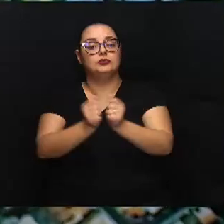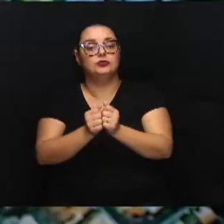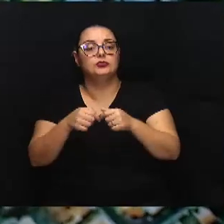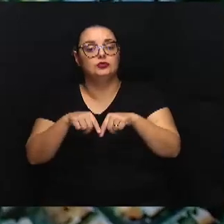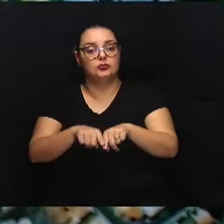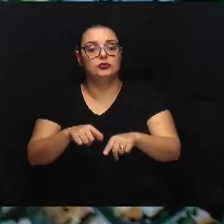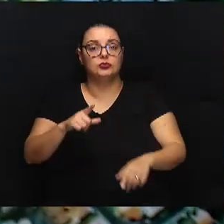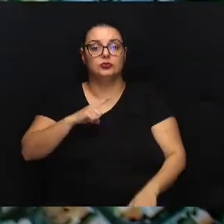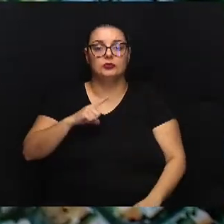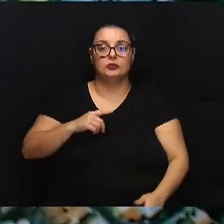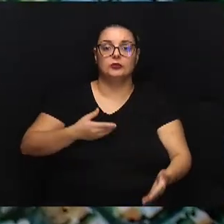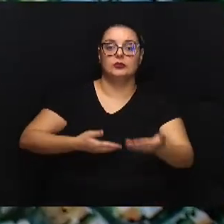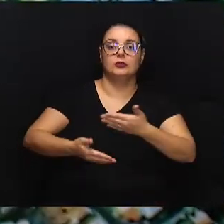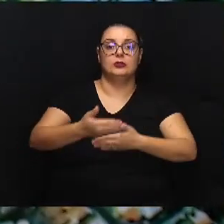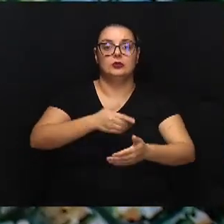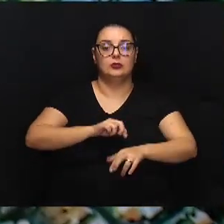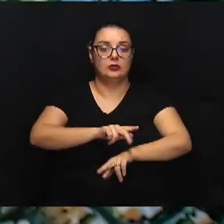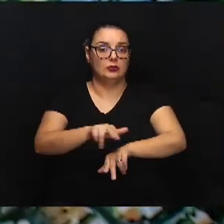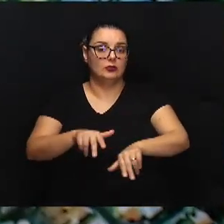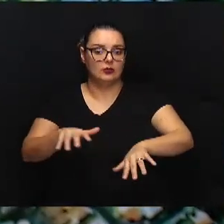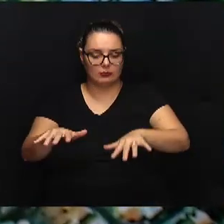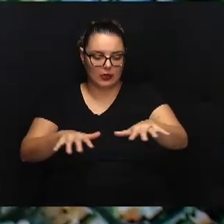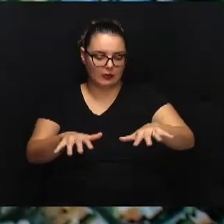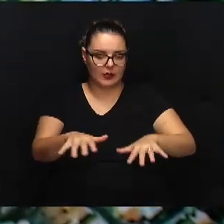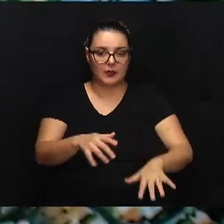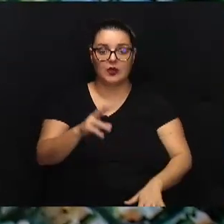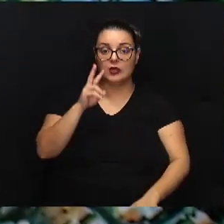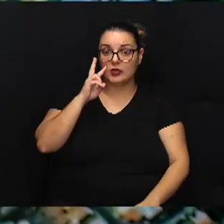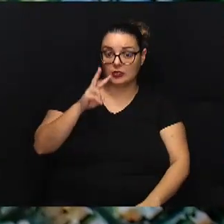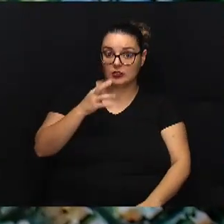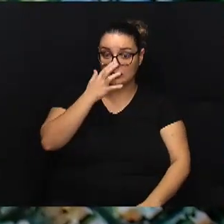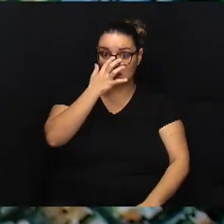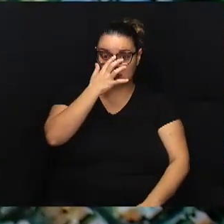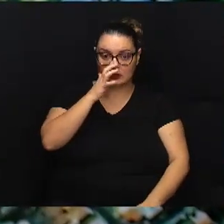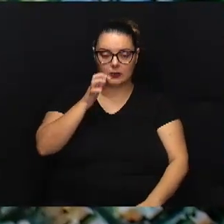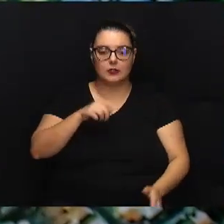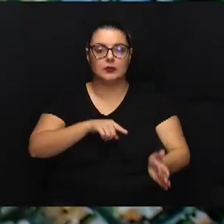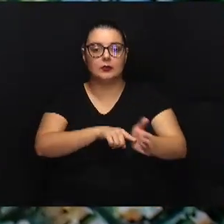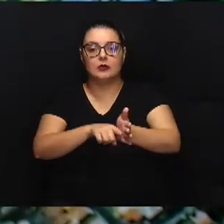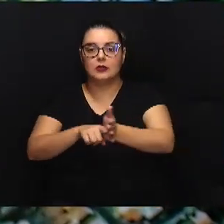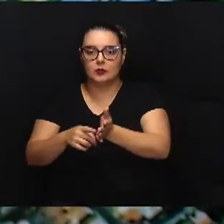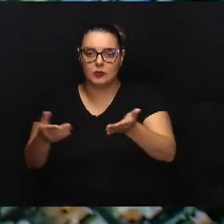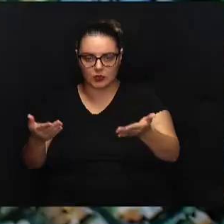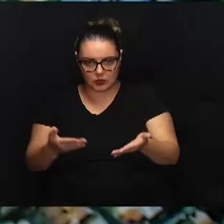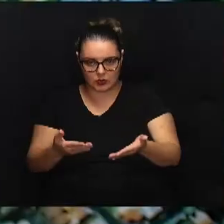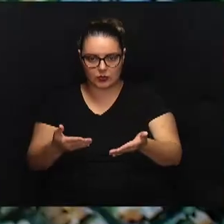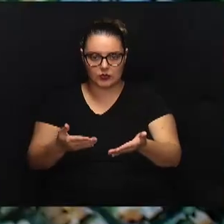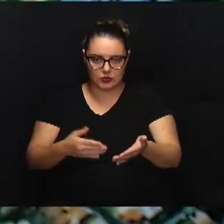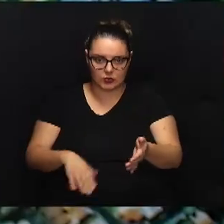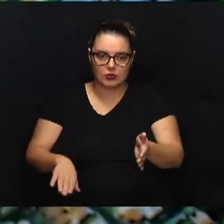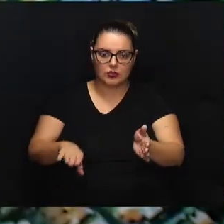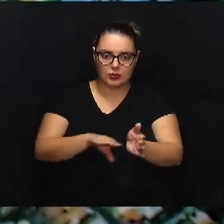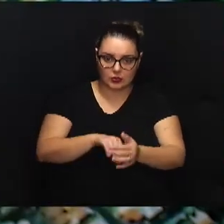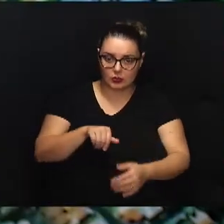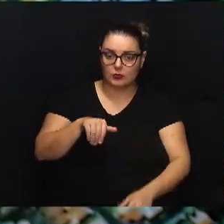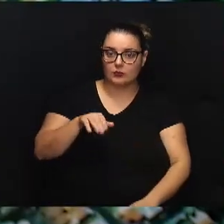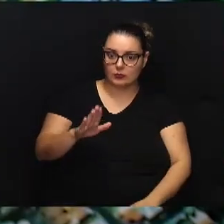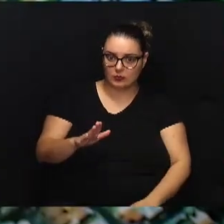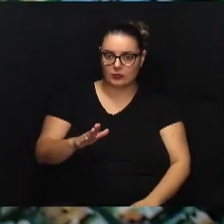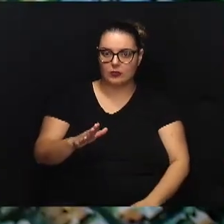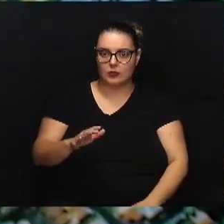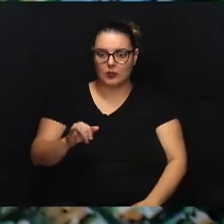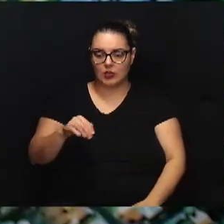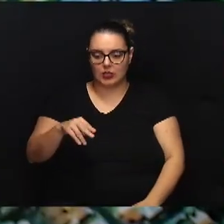tem a interação com diversas áreas. Então, a gente vê que as pesquisas hoje, elas vêm cada vez mais inter